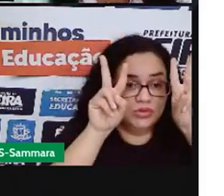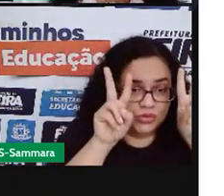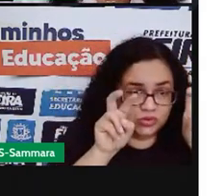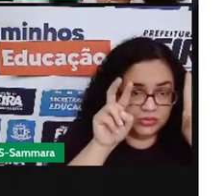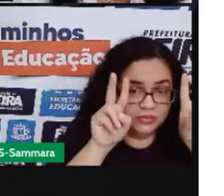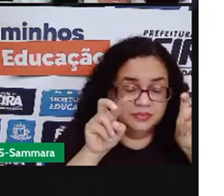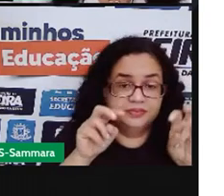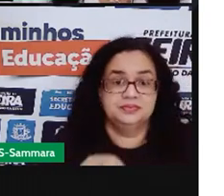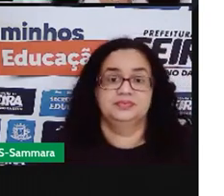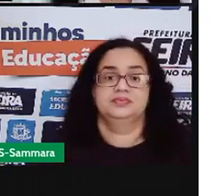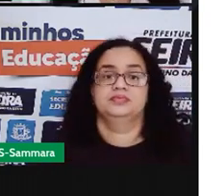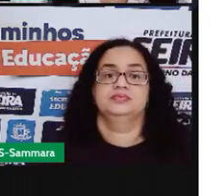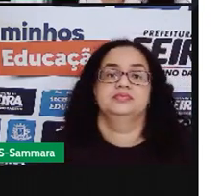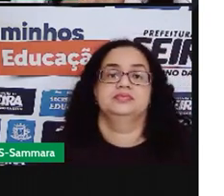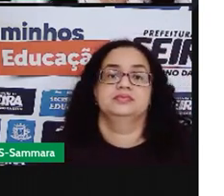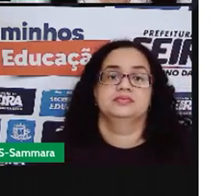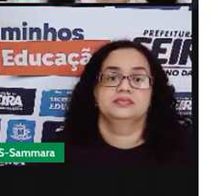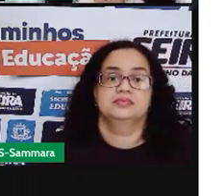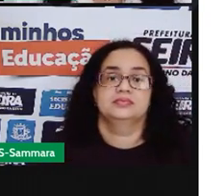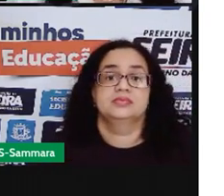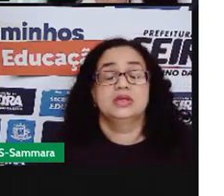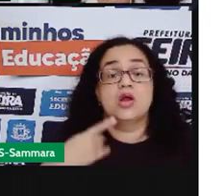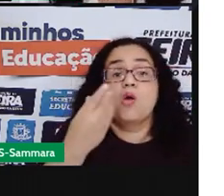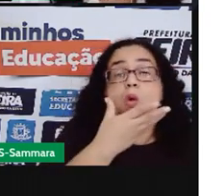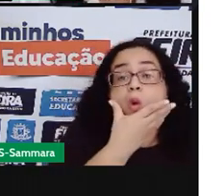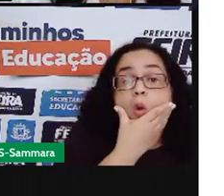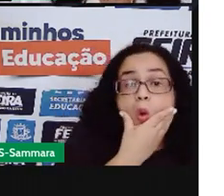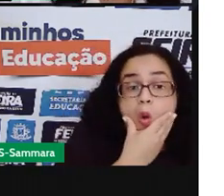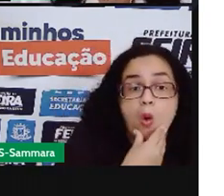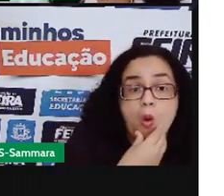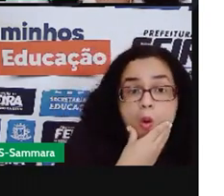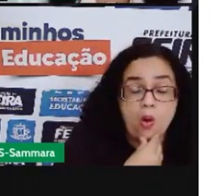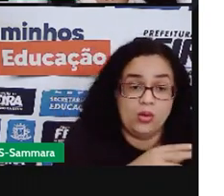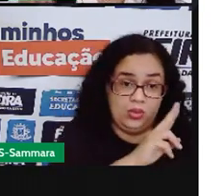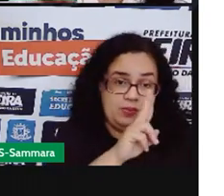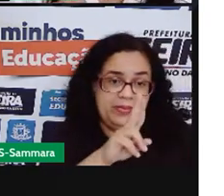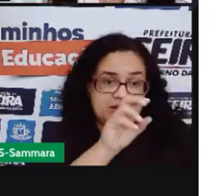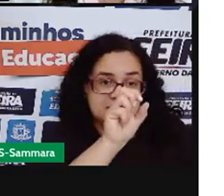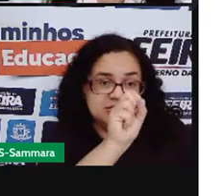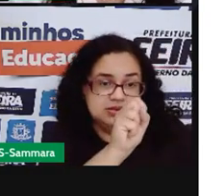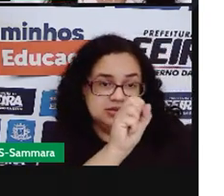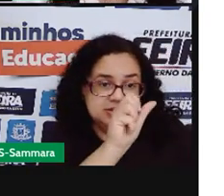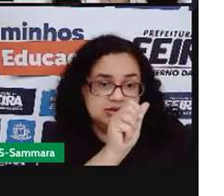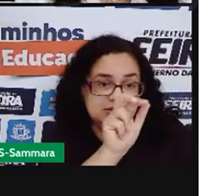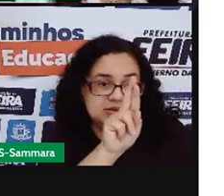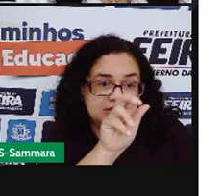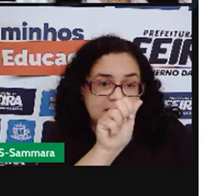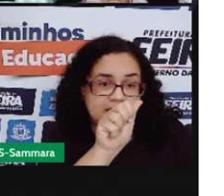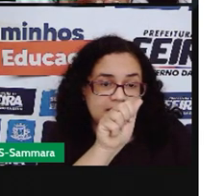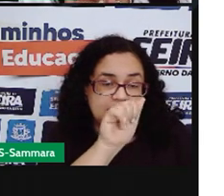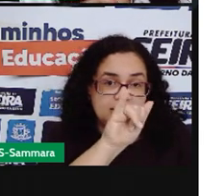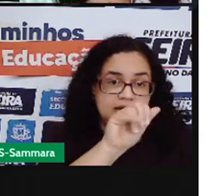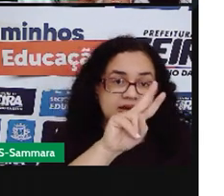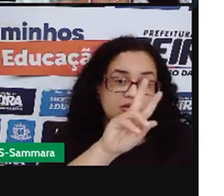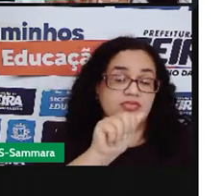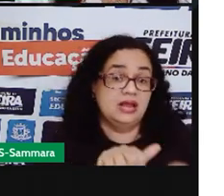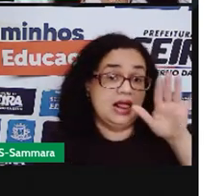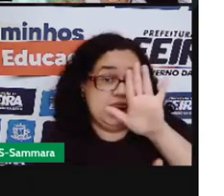eleitor. E esse homem era Saraiva. Ele fez essa lei.